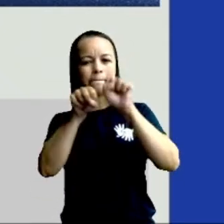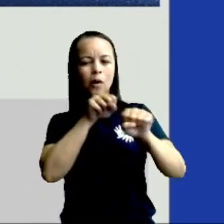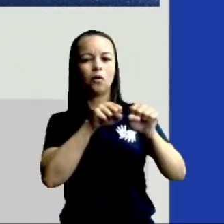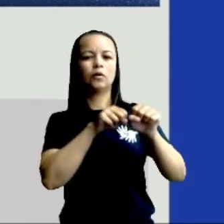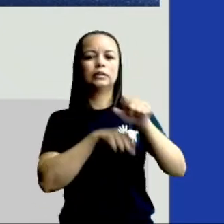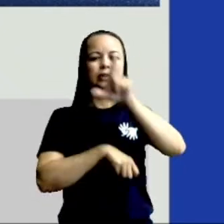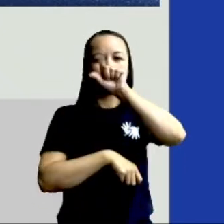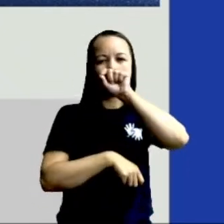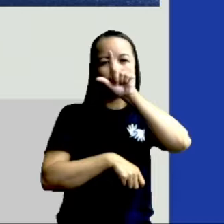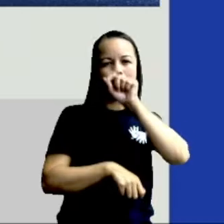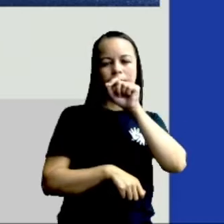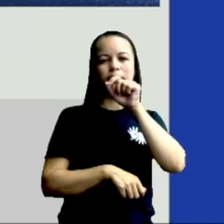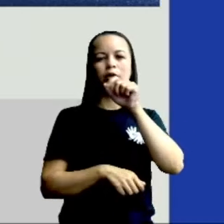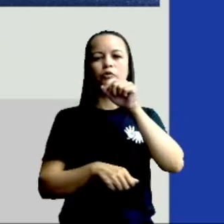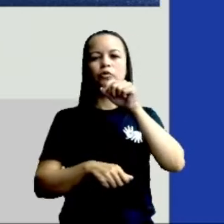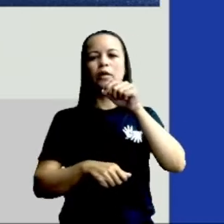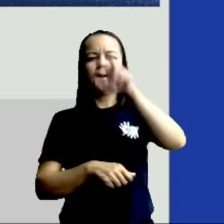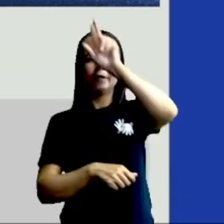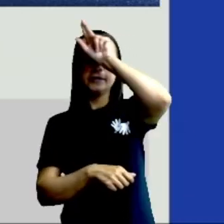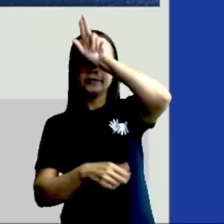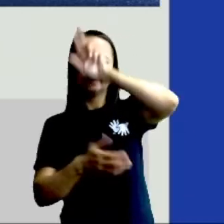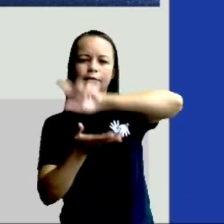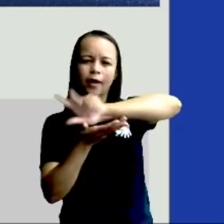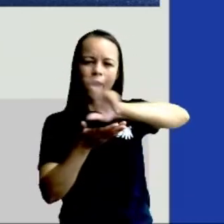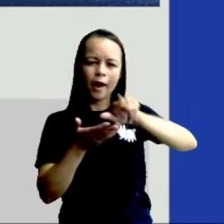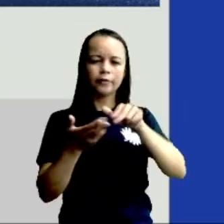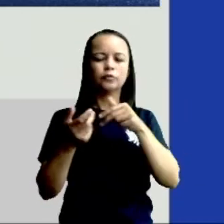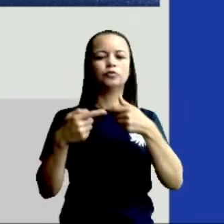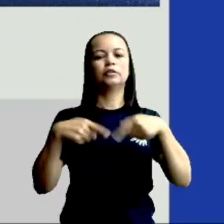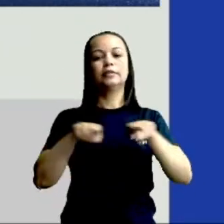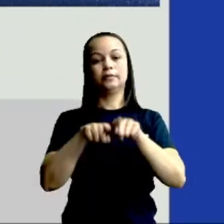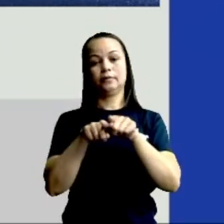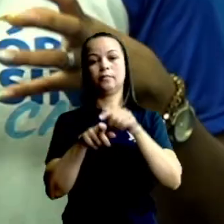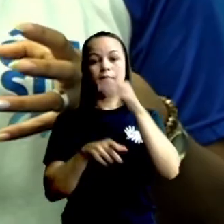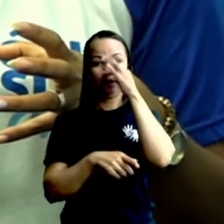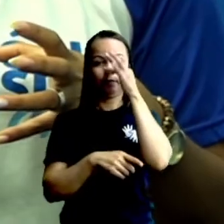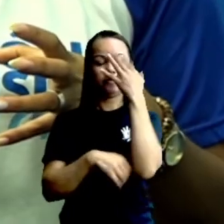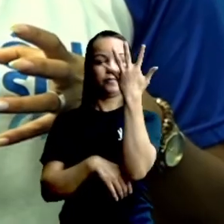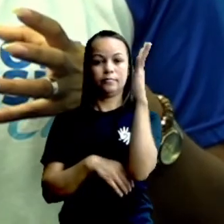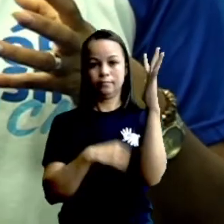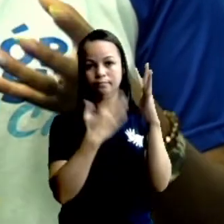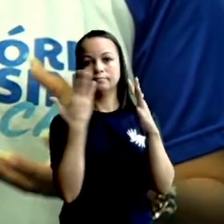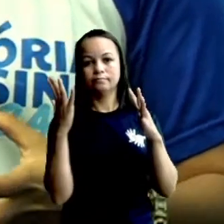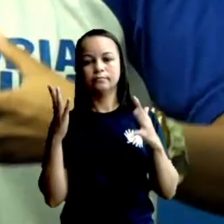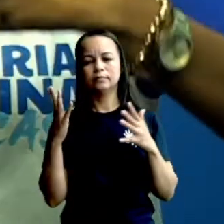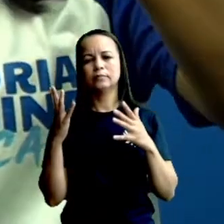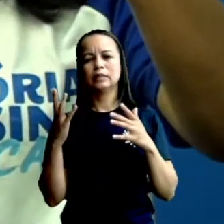e plantas. E a gente sabe que a nossa fauna, ela é toda equilibrada, minha gente.